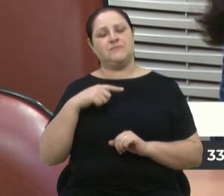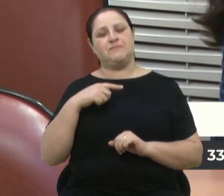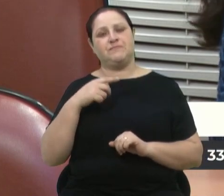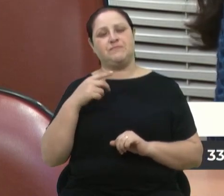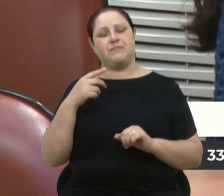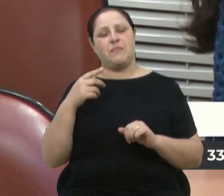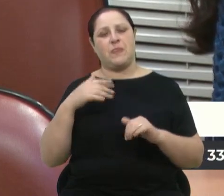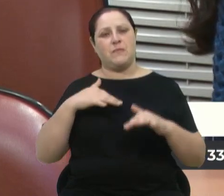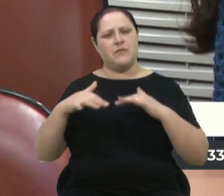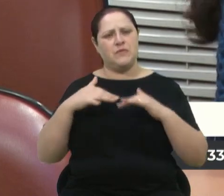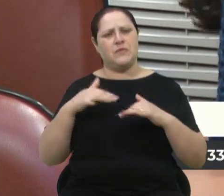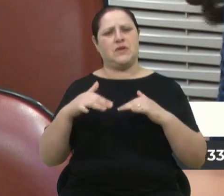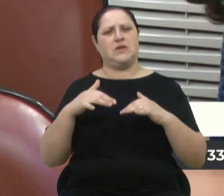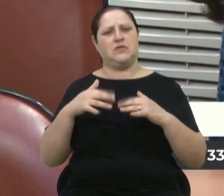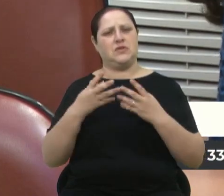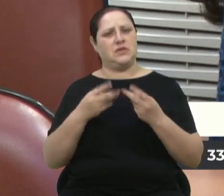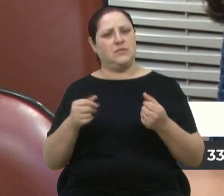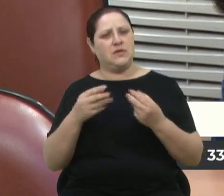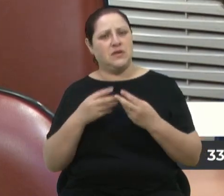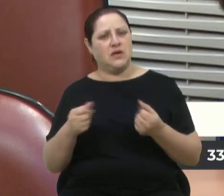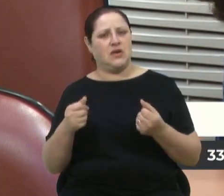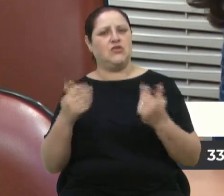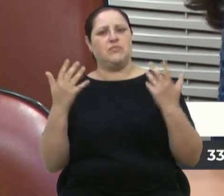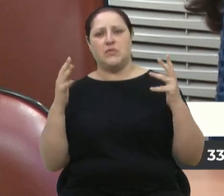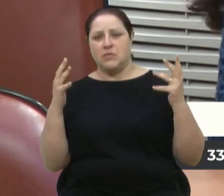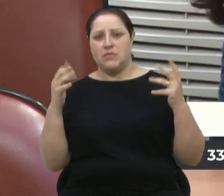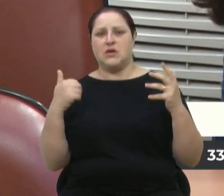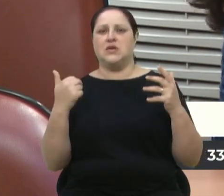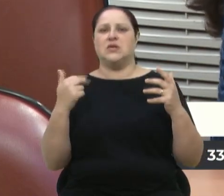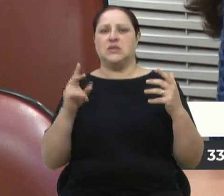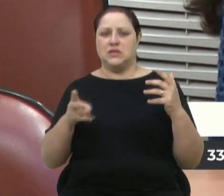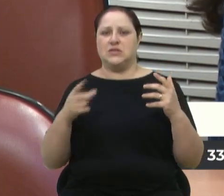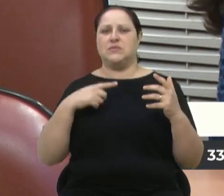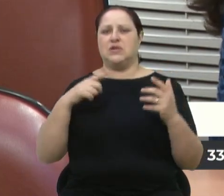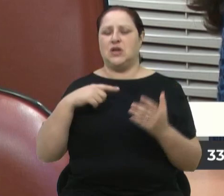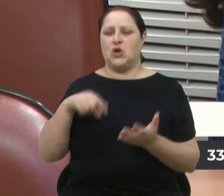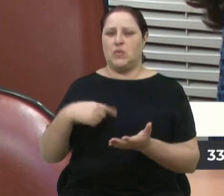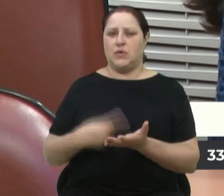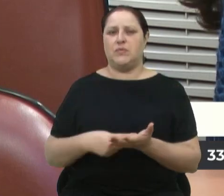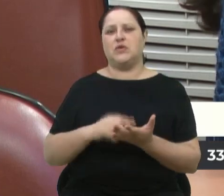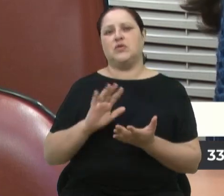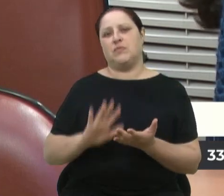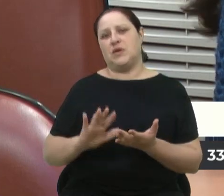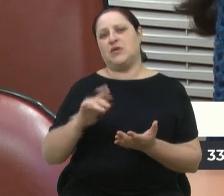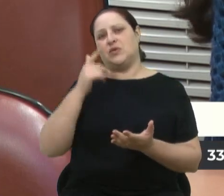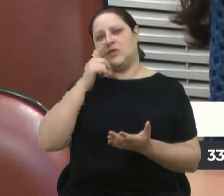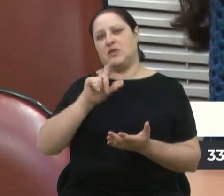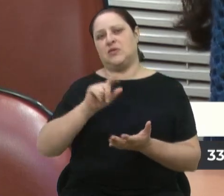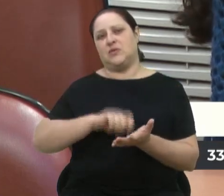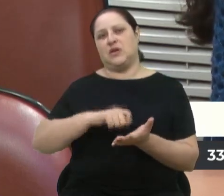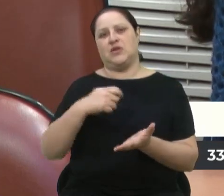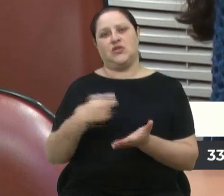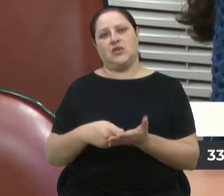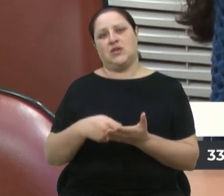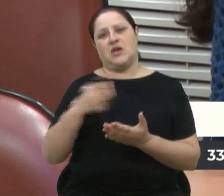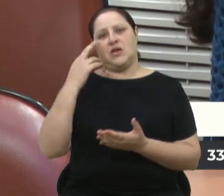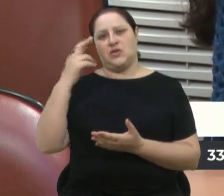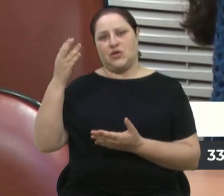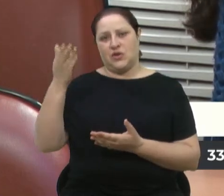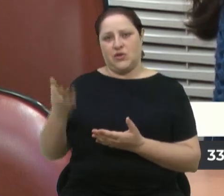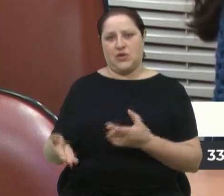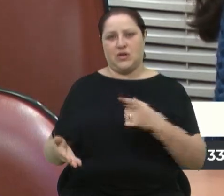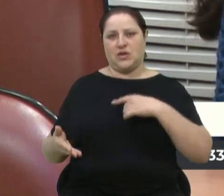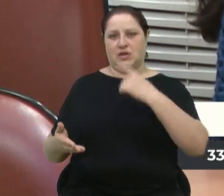gente sabe dos compromissos de sempre, mas a gente está sempre achando um jeitinho de encontrar uma agenda em que nos reúna, porque a senhora é, assim, uma pessoa que tem esse